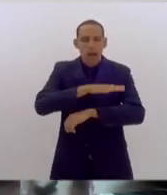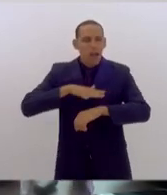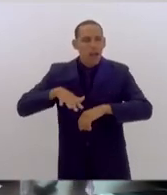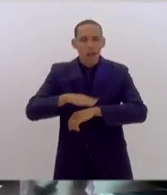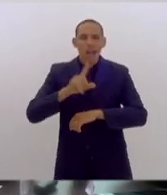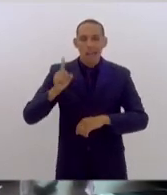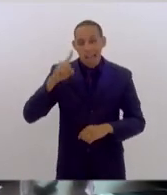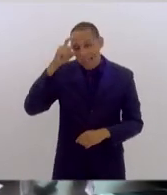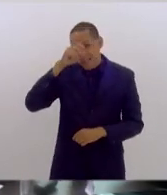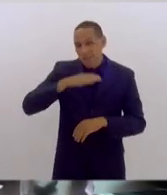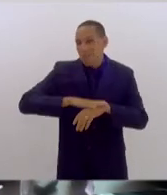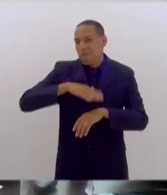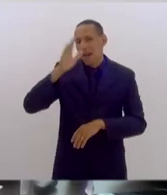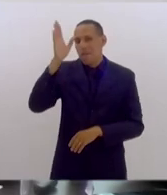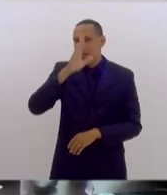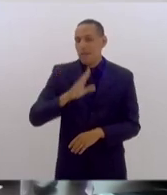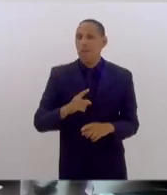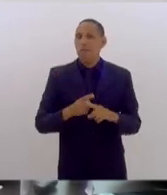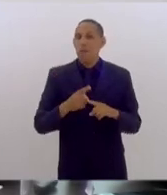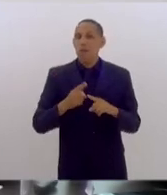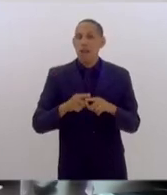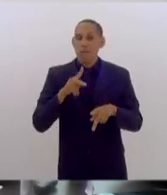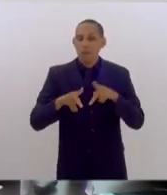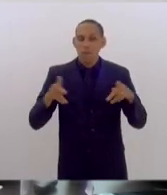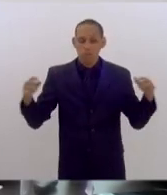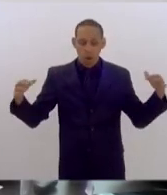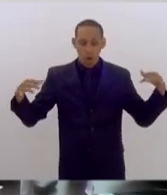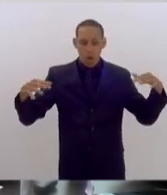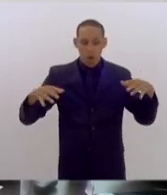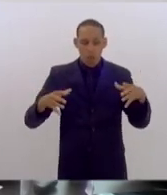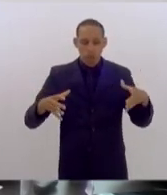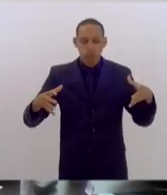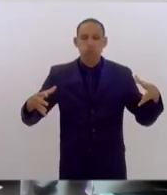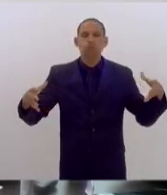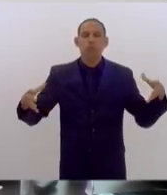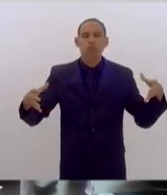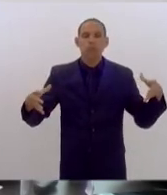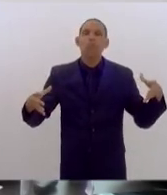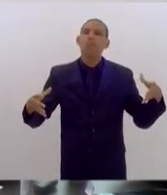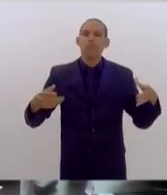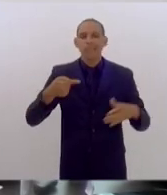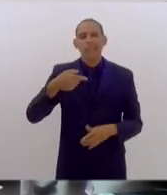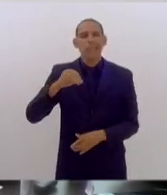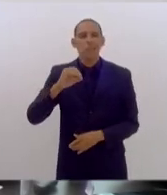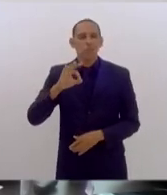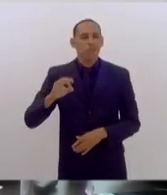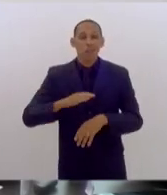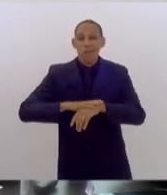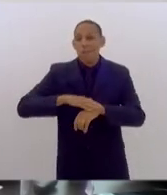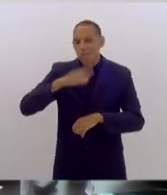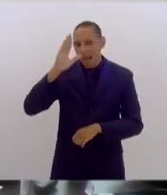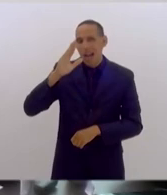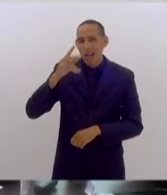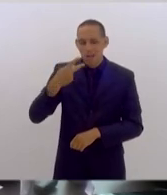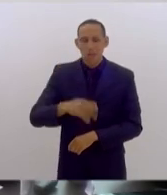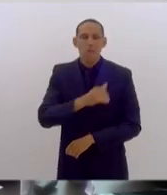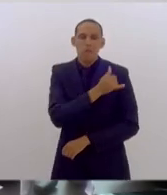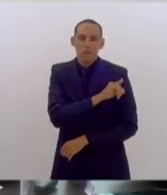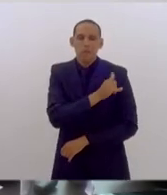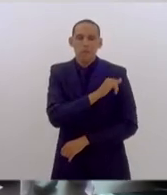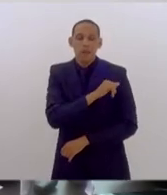mais complexa do Brasil por um lado pela concentração populacional que a caracteriza tendo em vista que mais de setenta por cento da população Fluminense